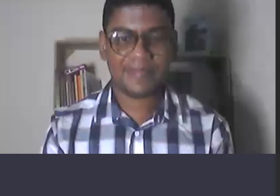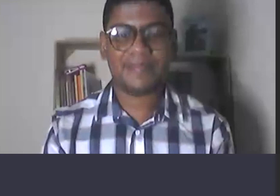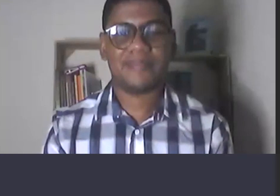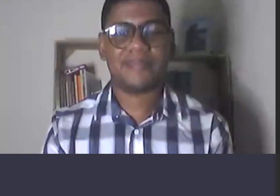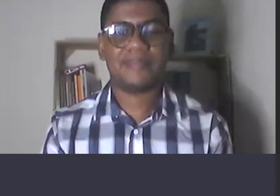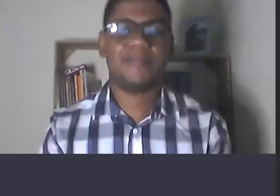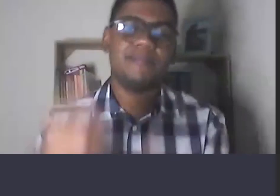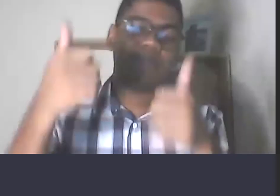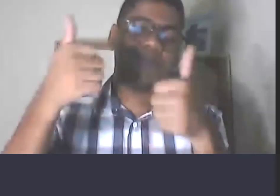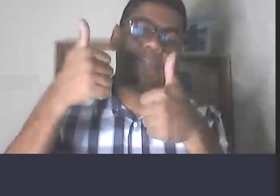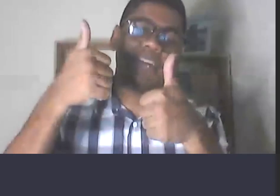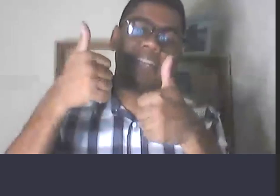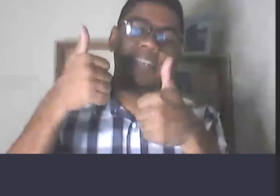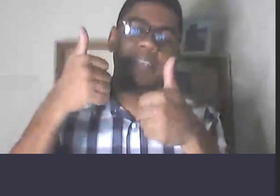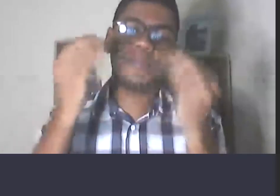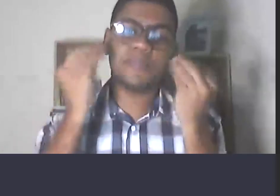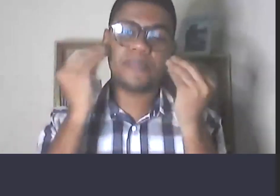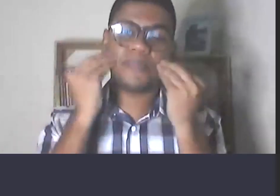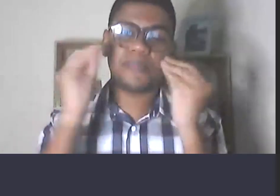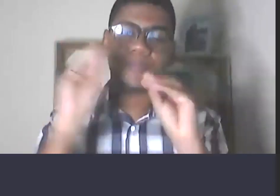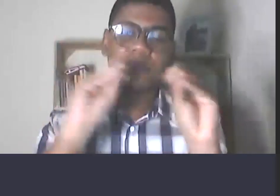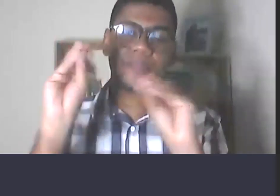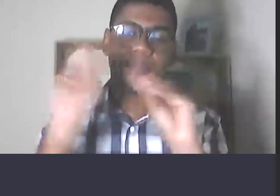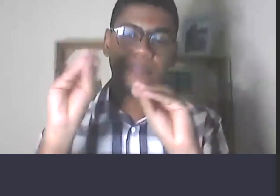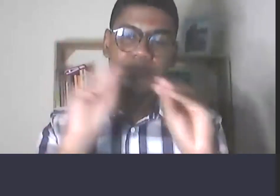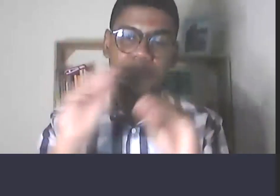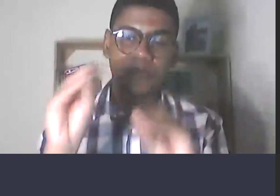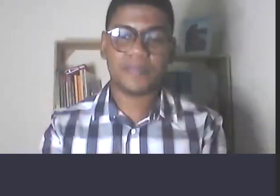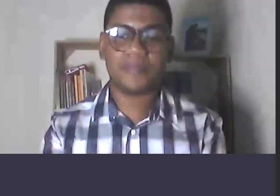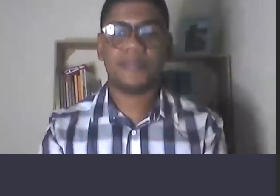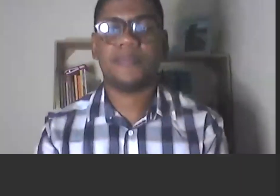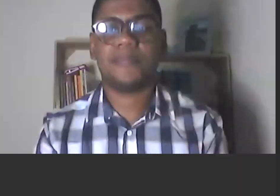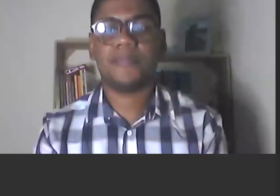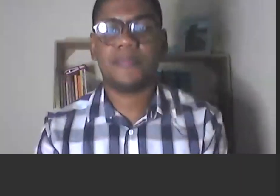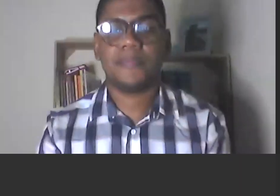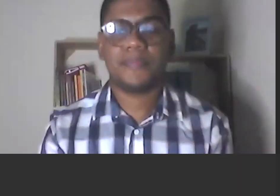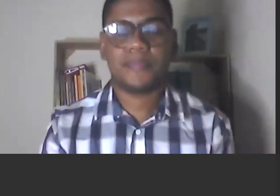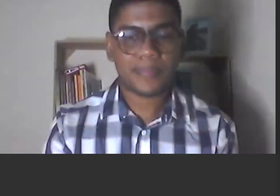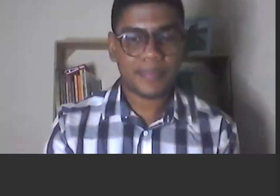Tamo junto. Beijão. Valeu. Boa noite.